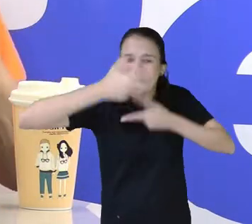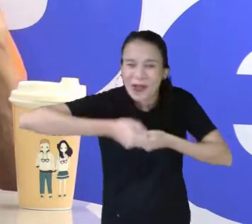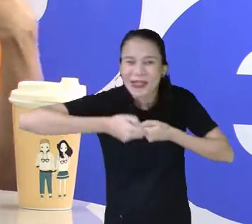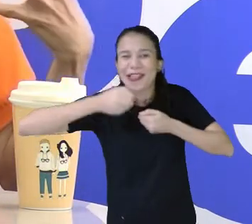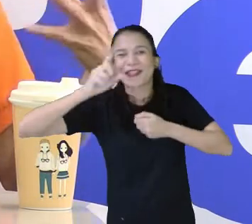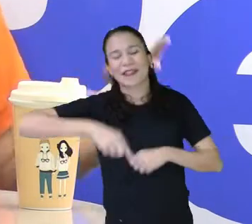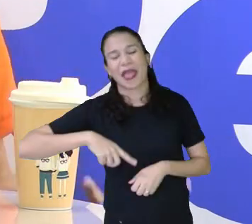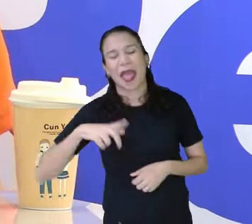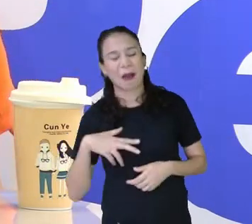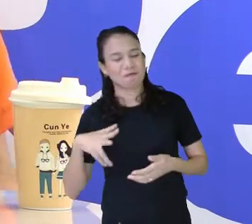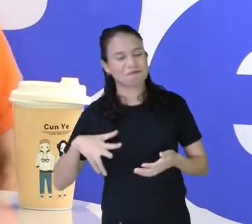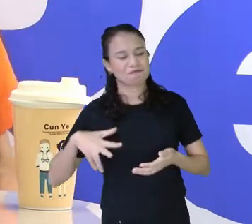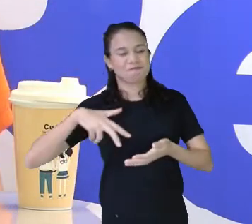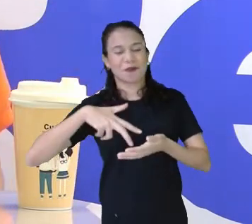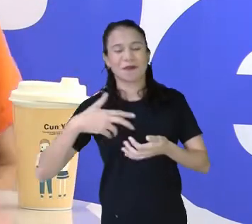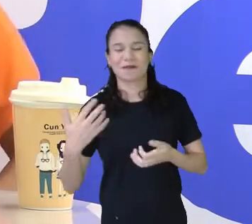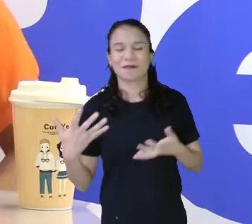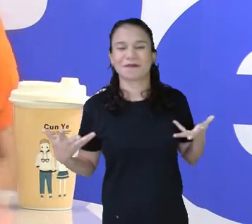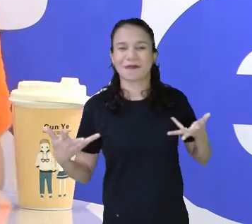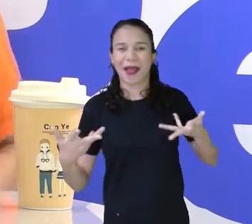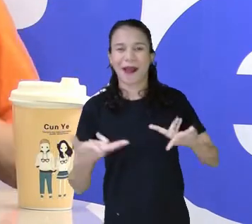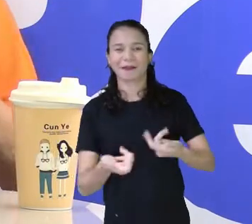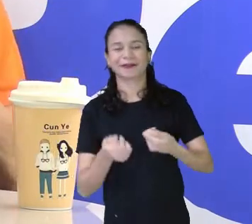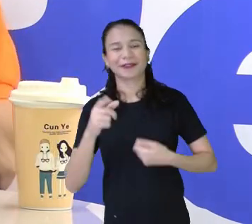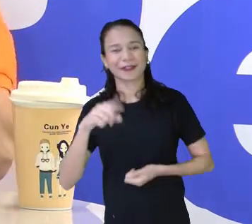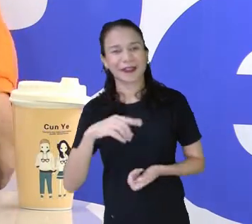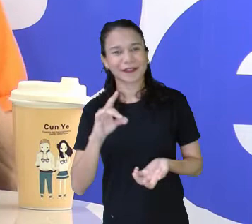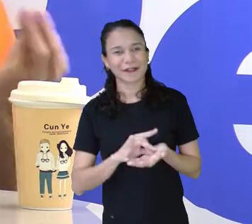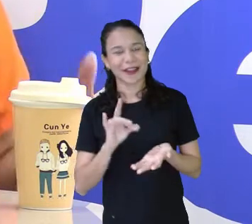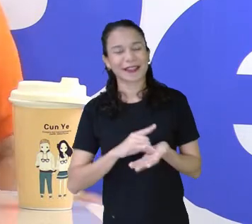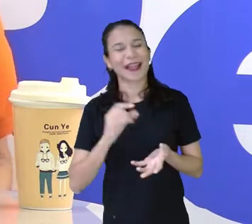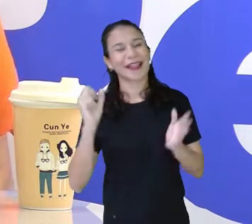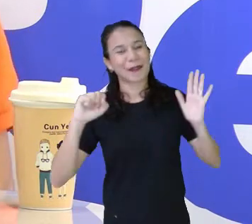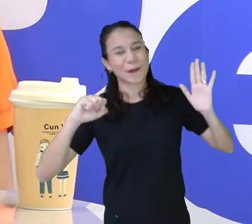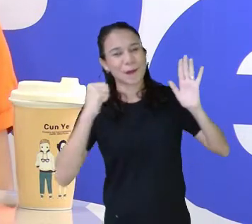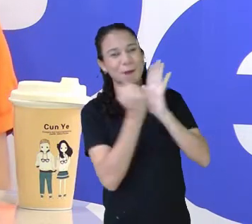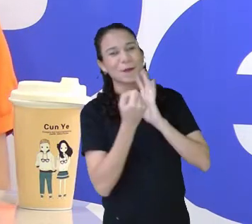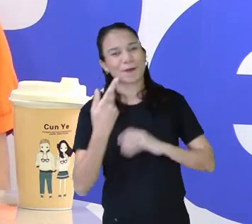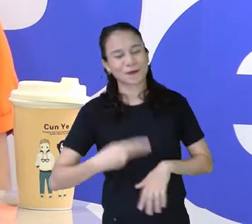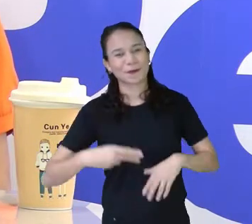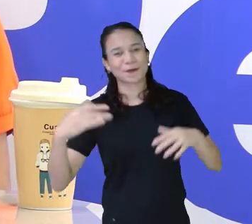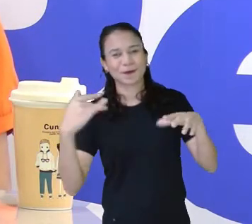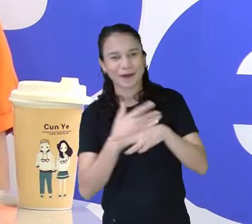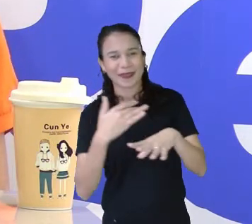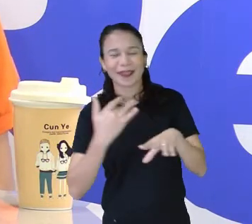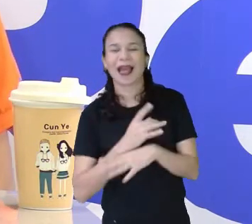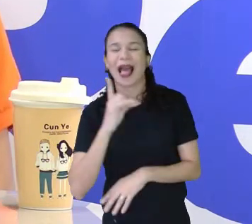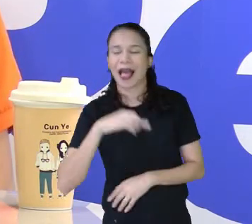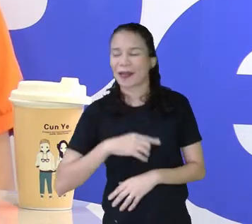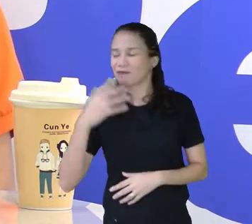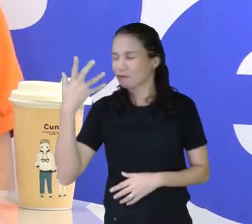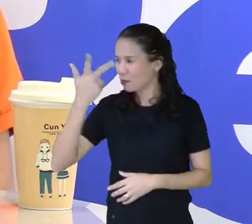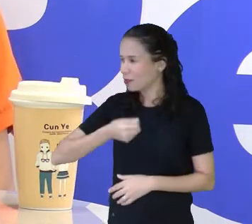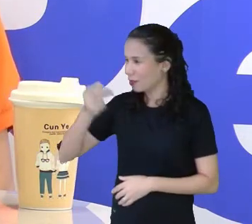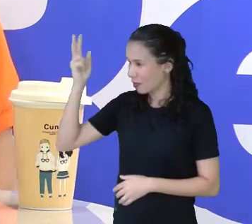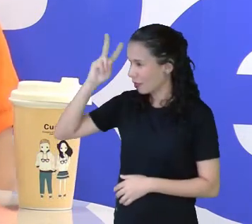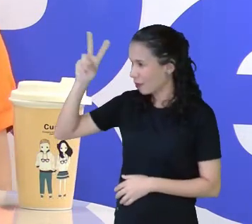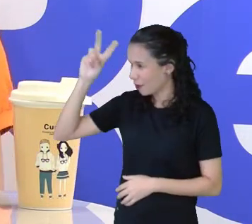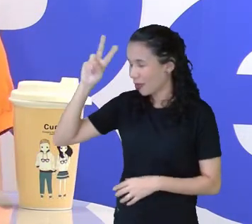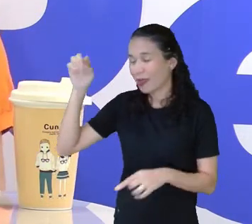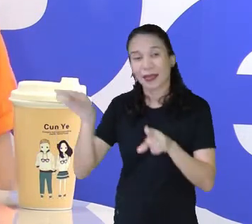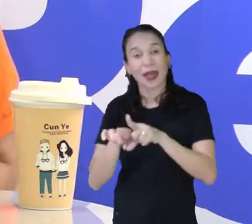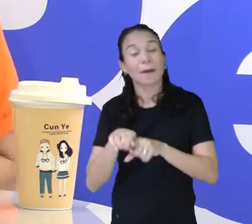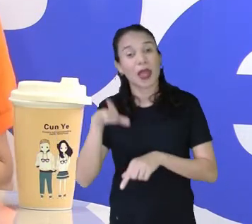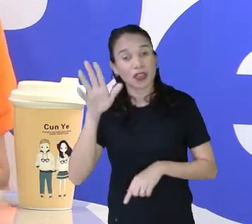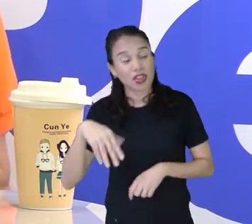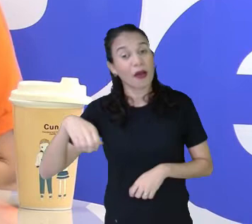tão imponente, né? Tão maravilhoso, assim, que é um marco aqui na nossa cidade, muito bem lembrada. A Yasmin disse que também já foi no